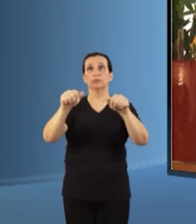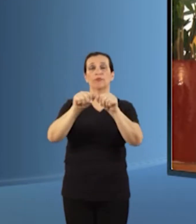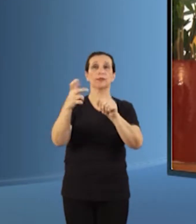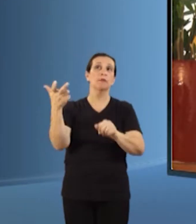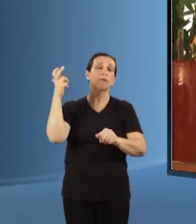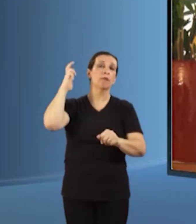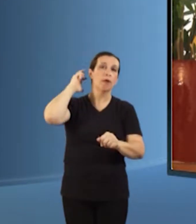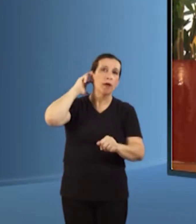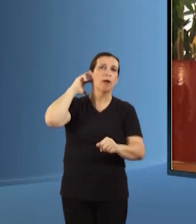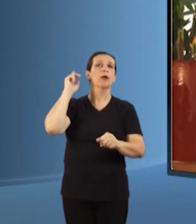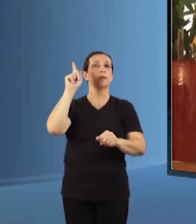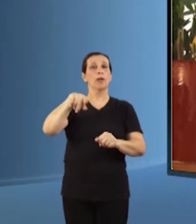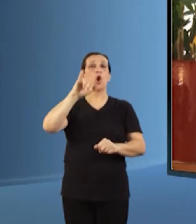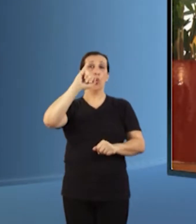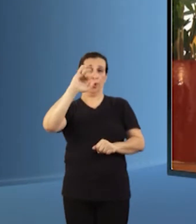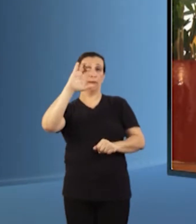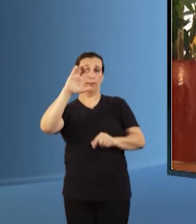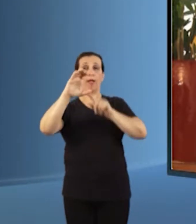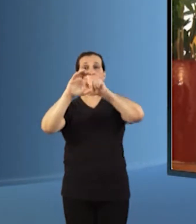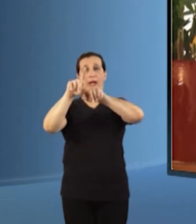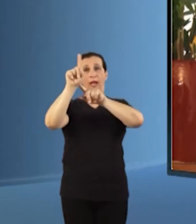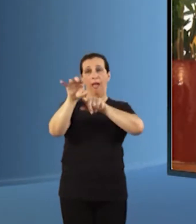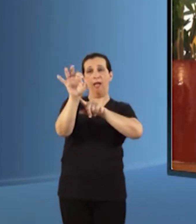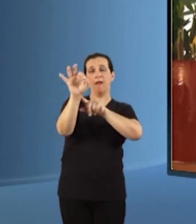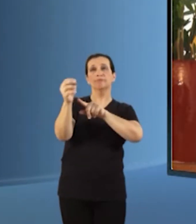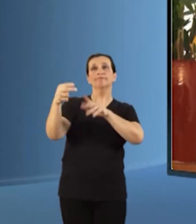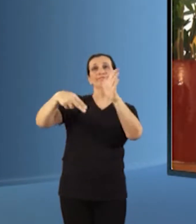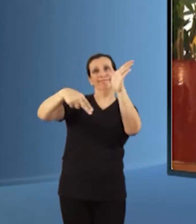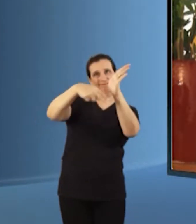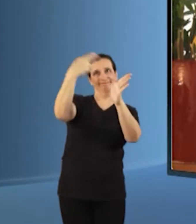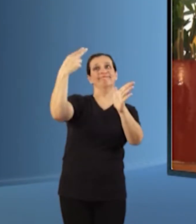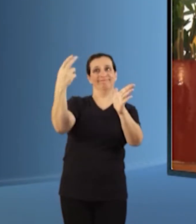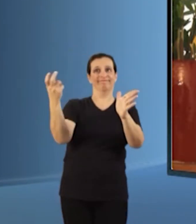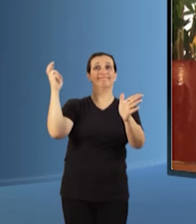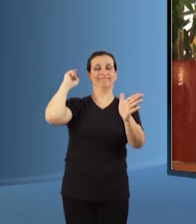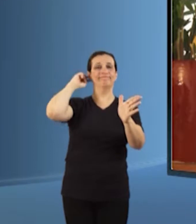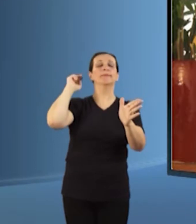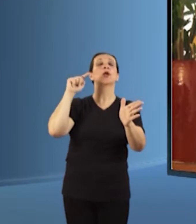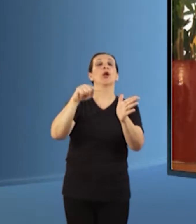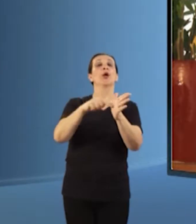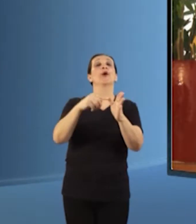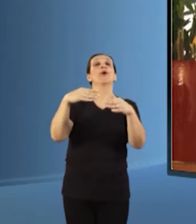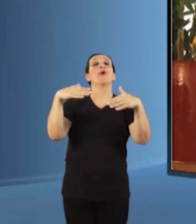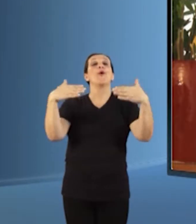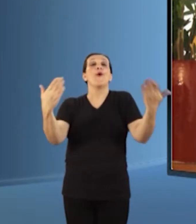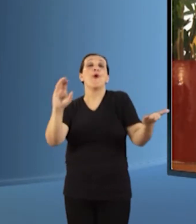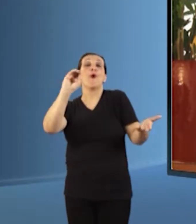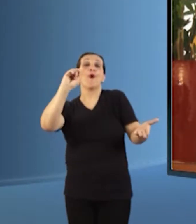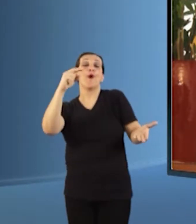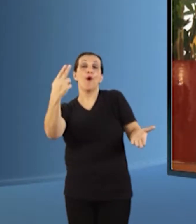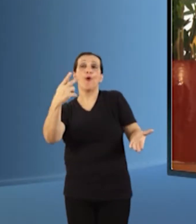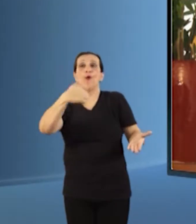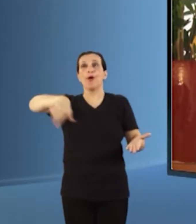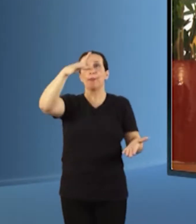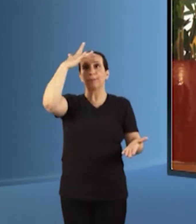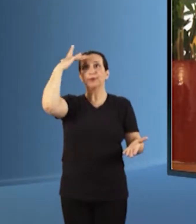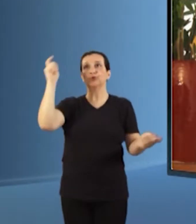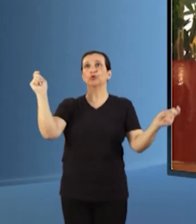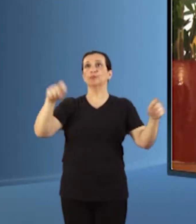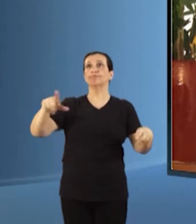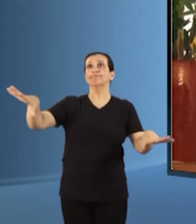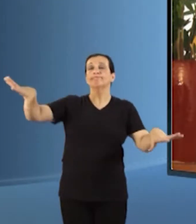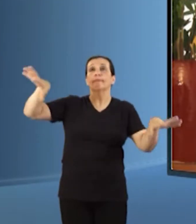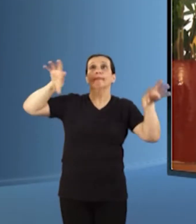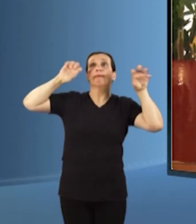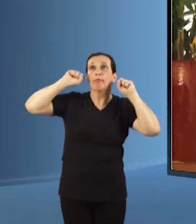né? Considerando que o implante coclear é um dispositivo que é colocado cirurgicamente, que tem a função de ou estabelecer a audição para aqueles que